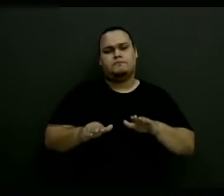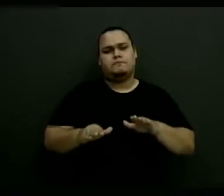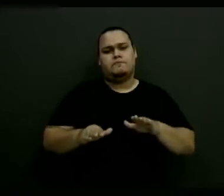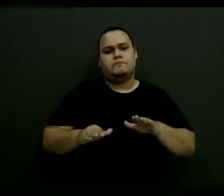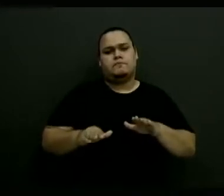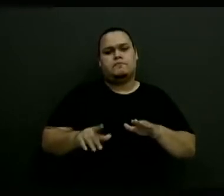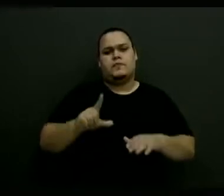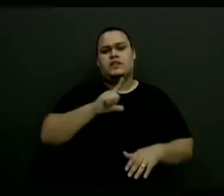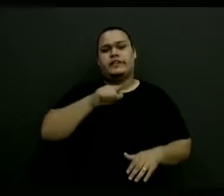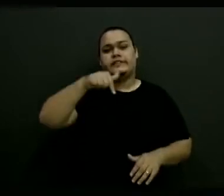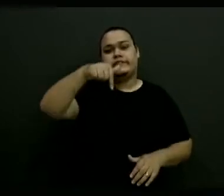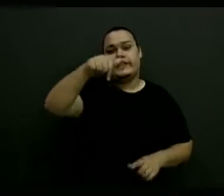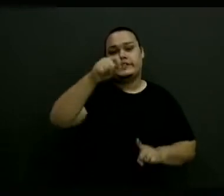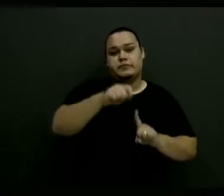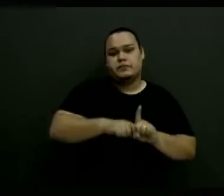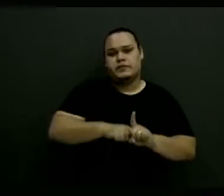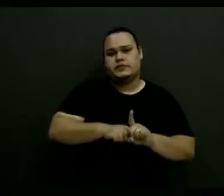Desde que se converte uma pessoa